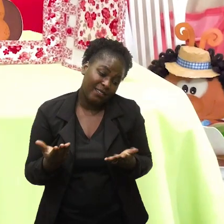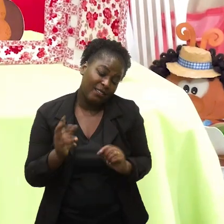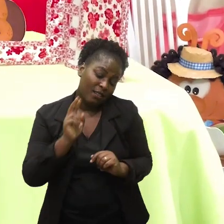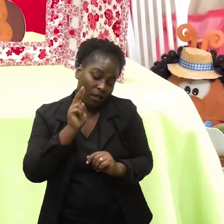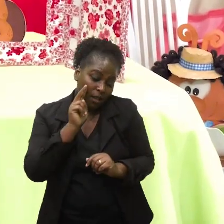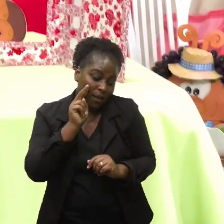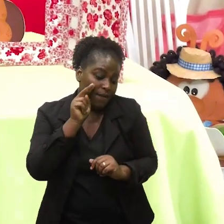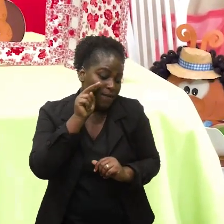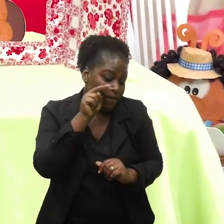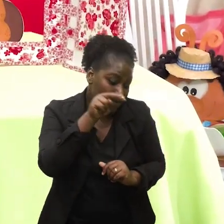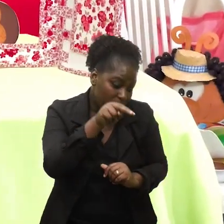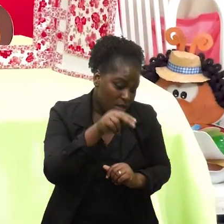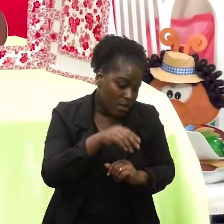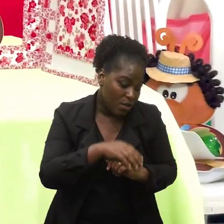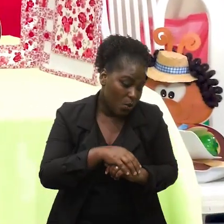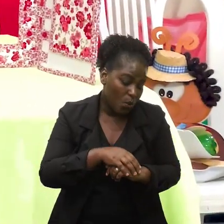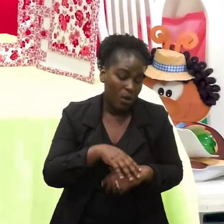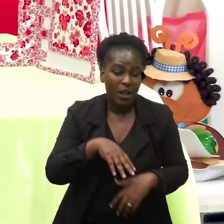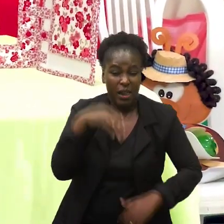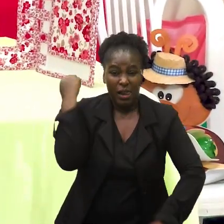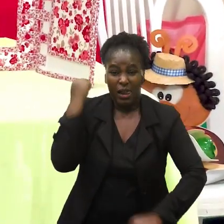ela foi,